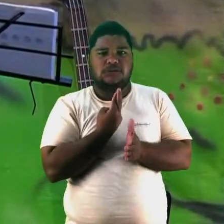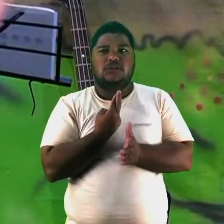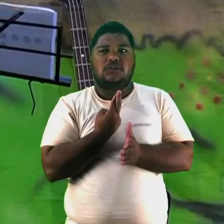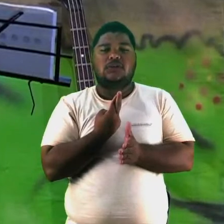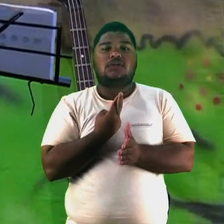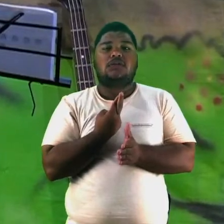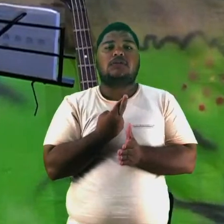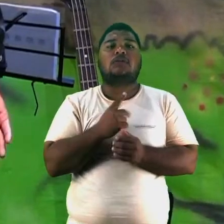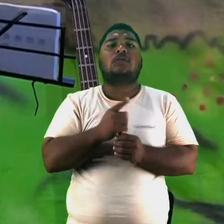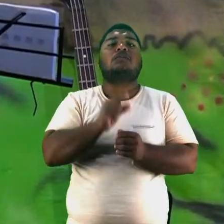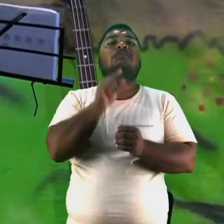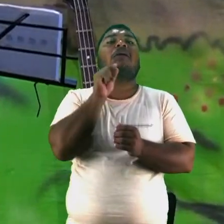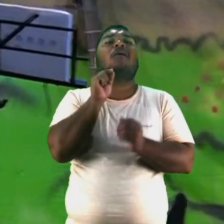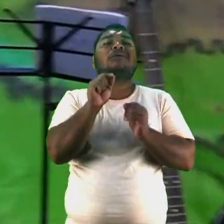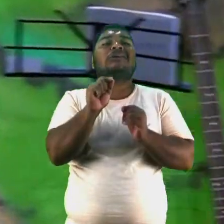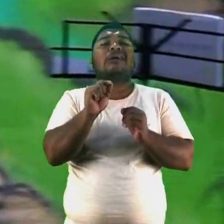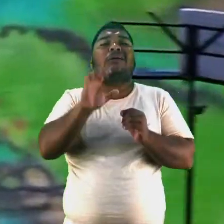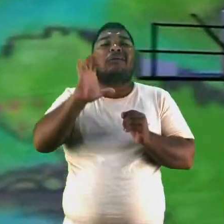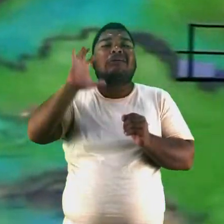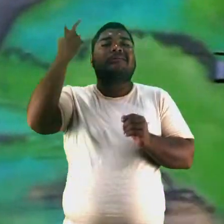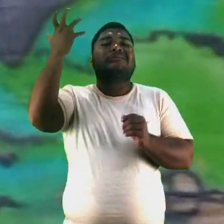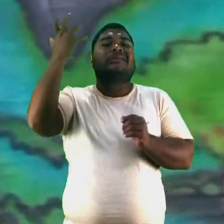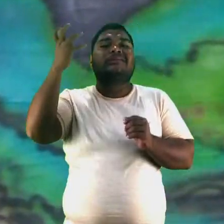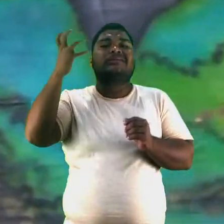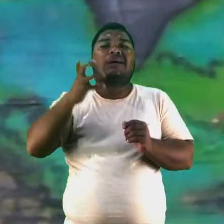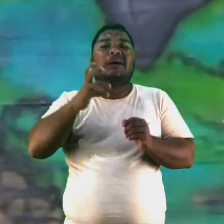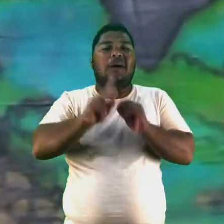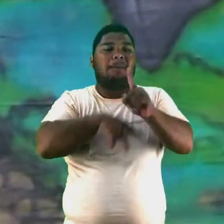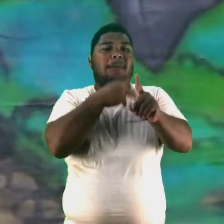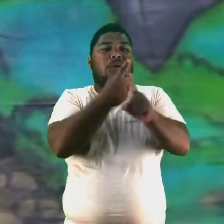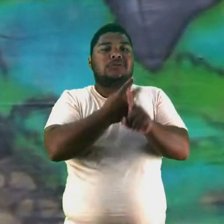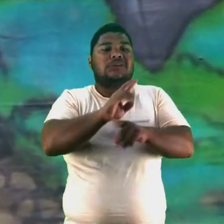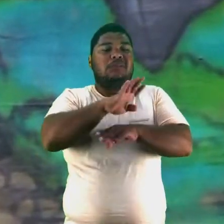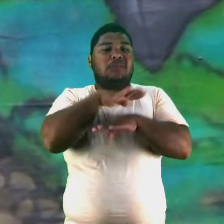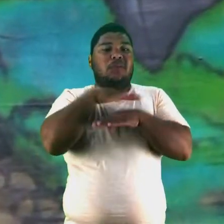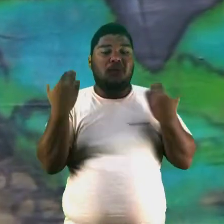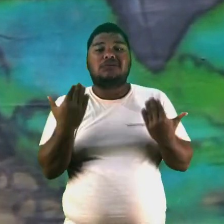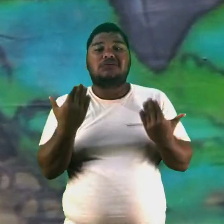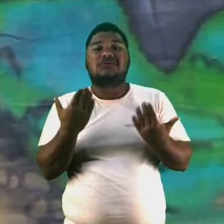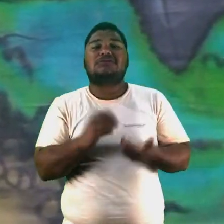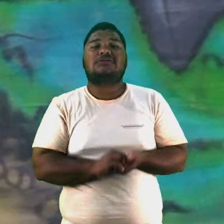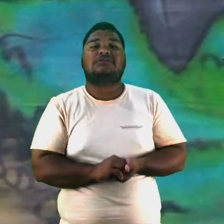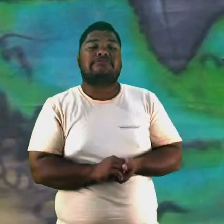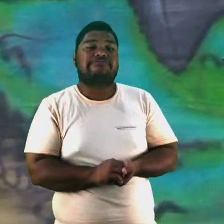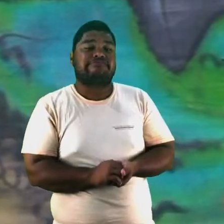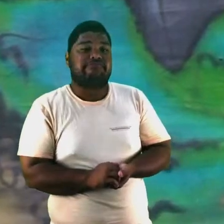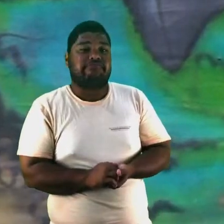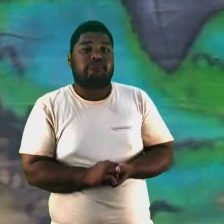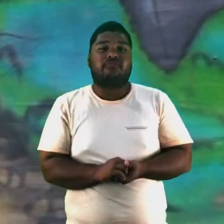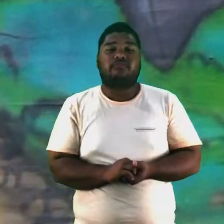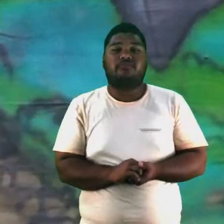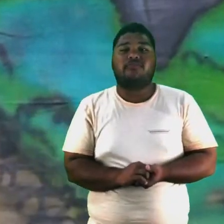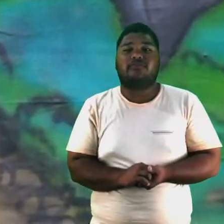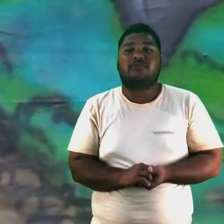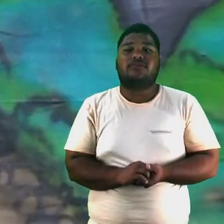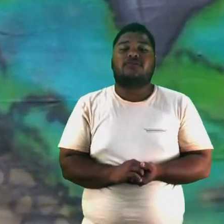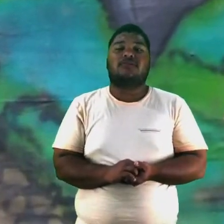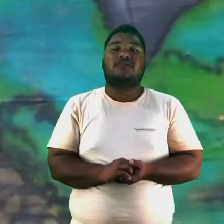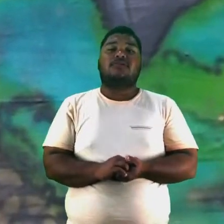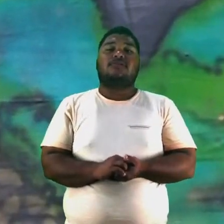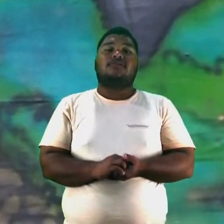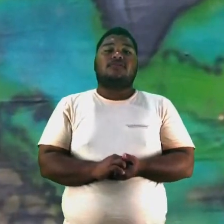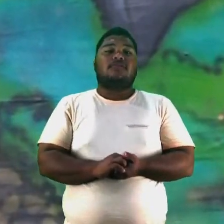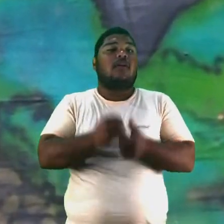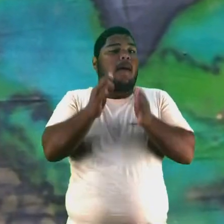que acontece após a morte. Perguntas que acompanham a humanidade há muitas gerações passadas. A palavra